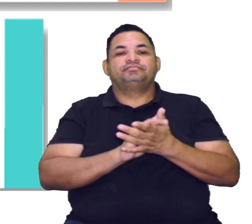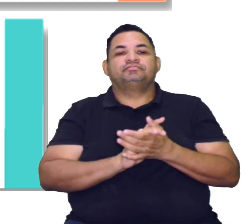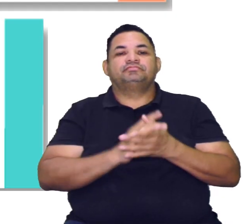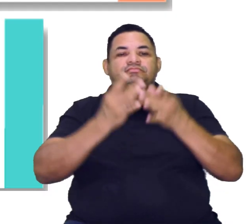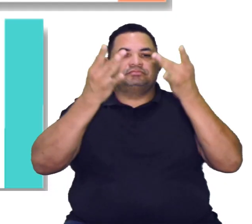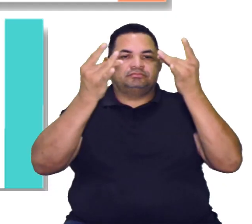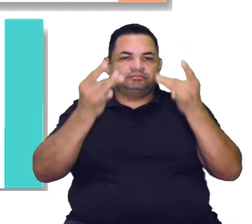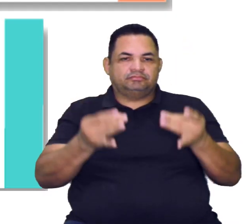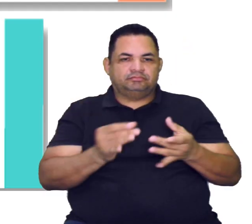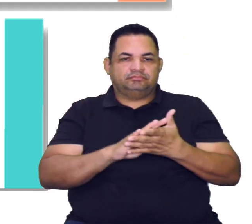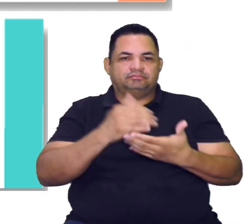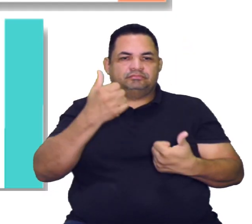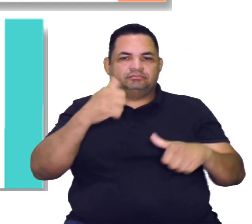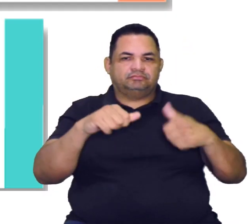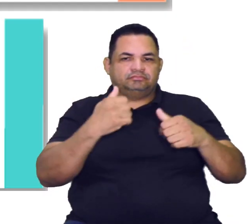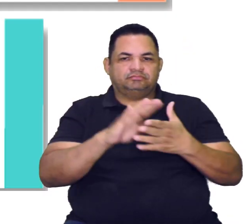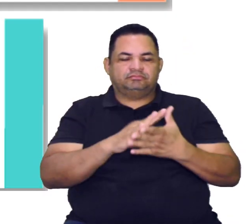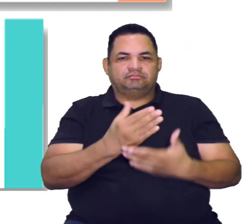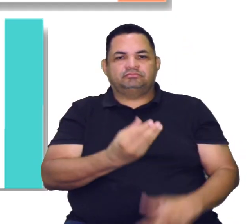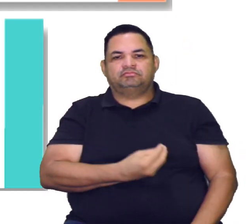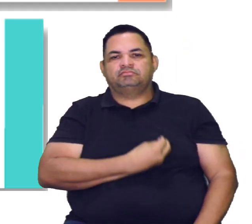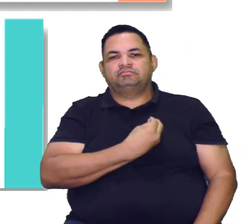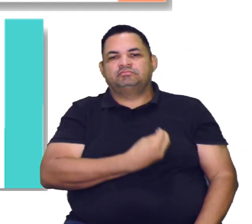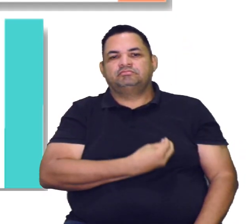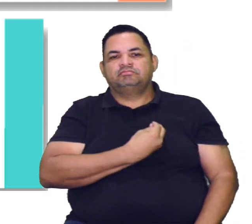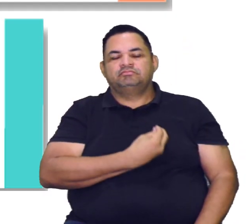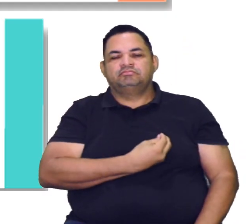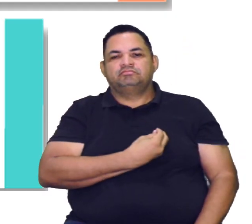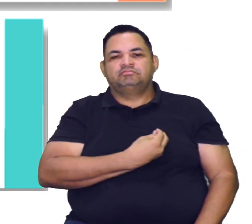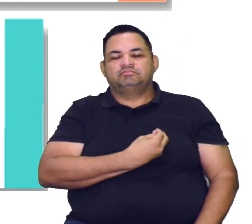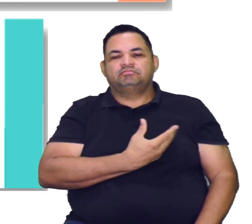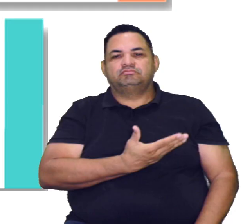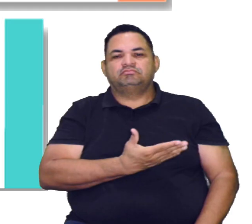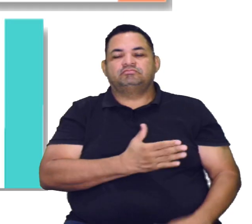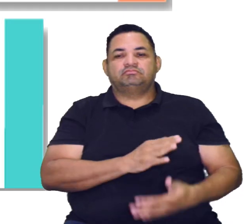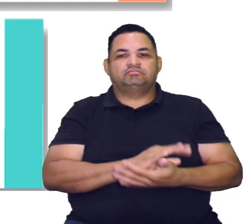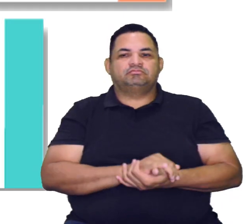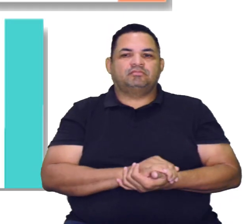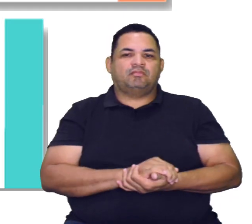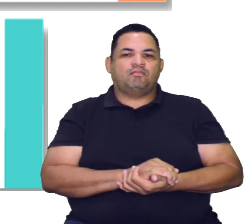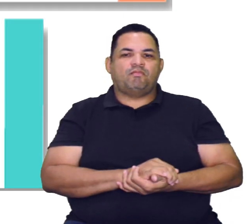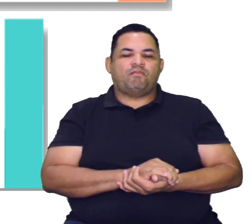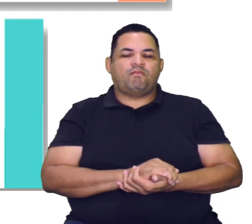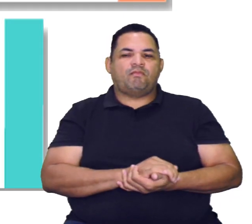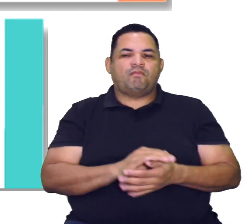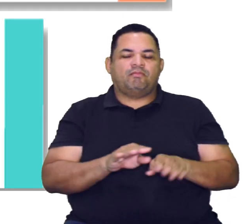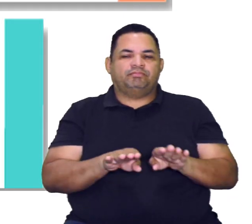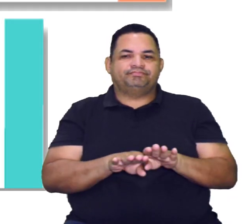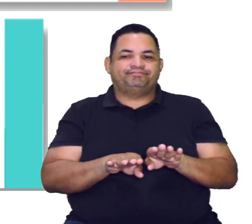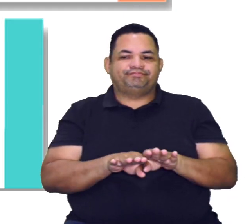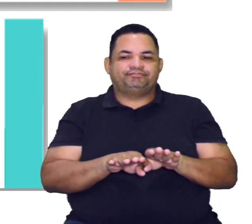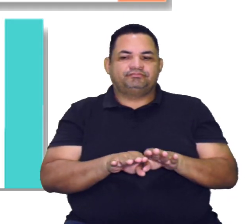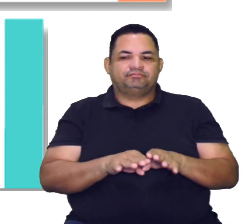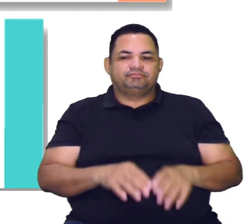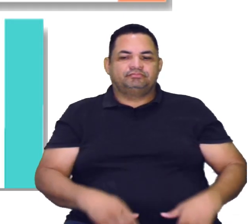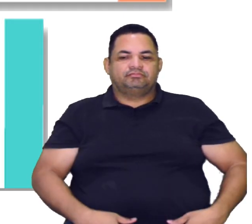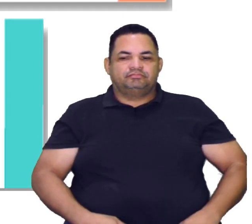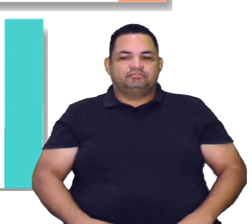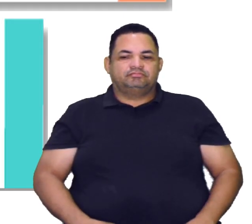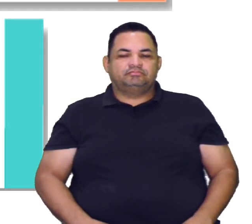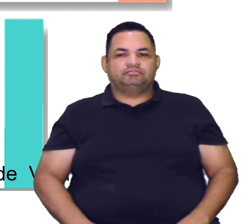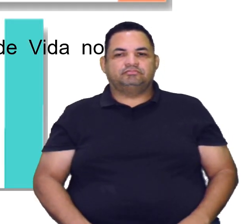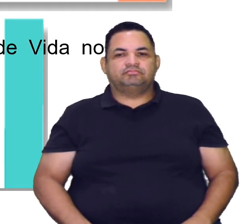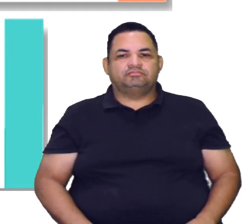respeito de qualidade de vida, certo? Qualidade de vida, muito bem. Isso, Prof. Iris, qualidade de